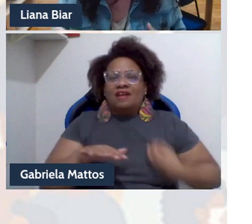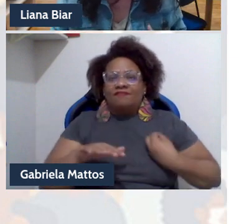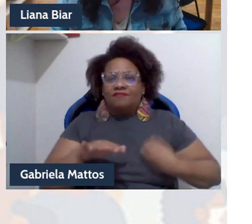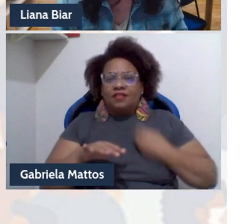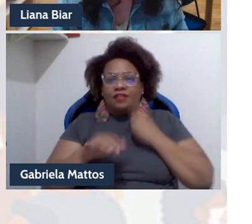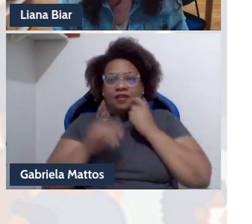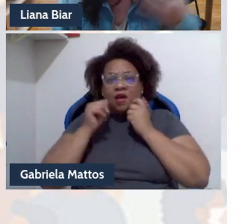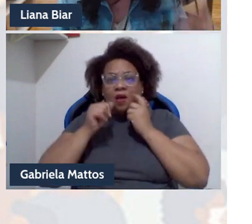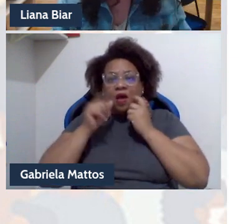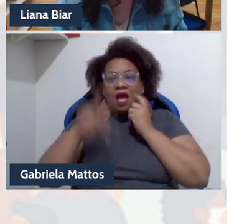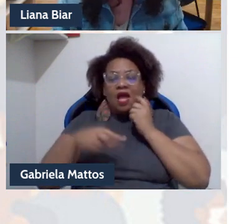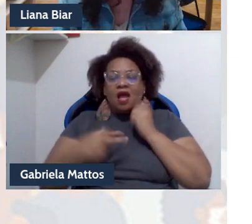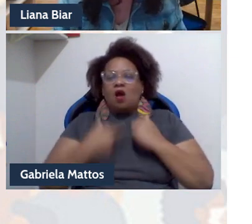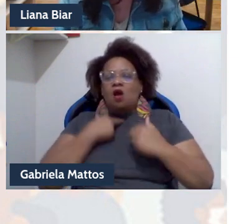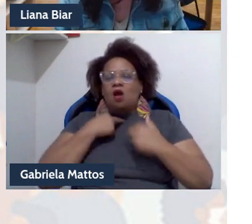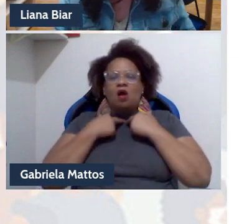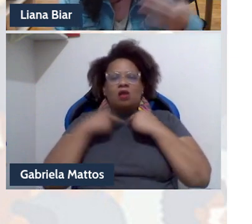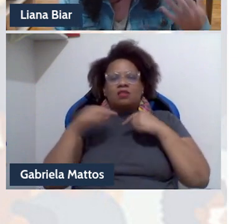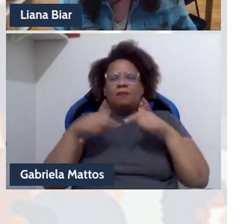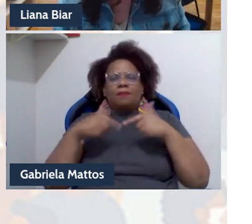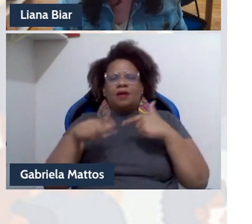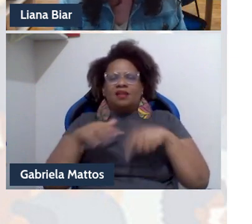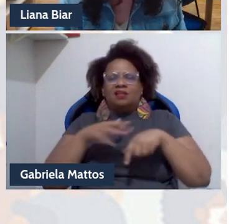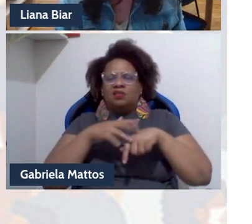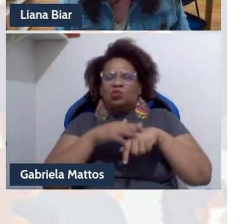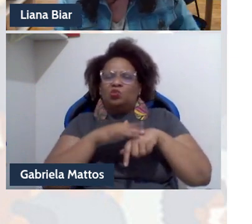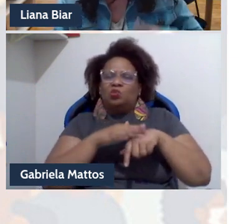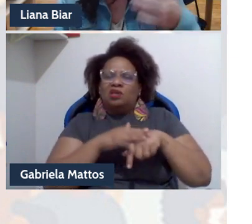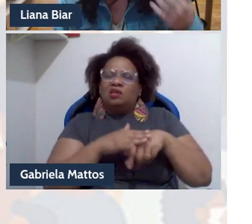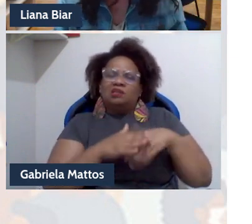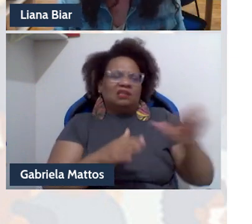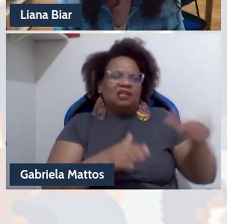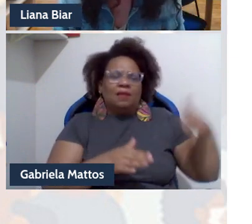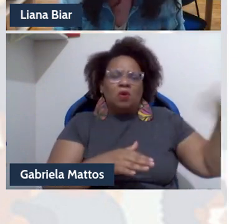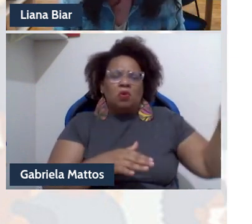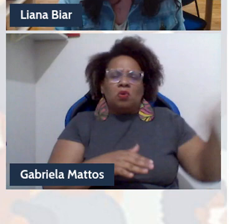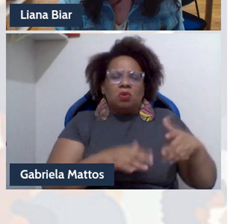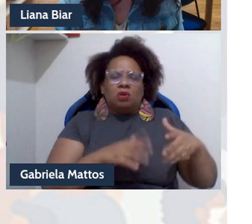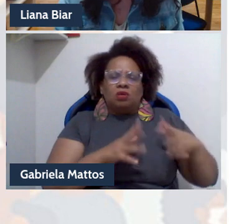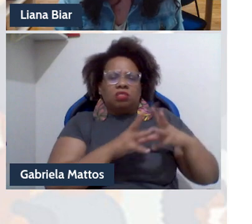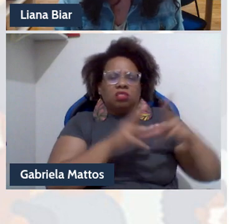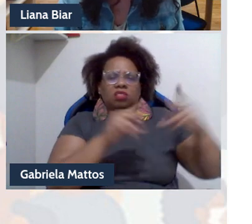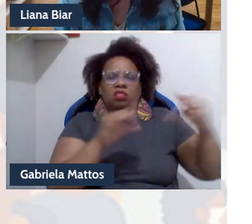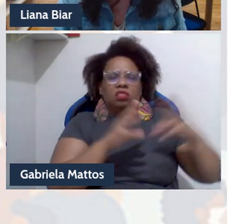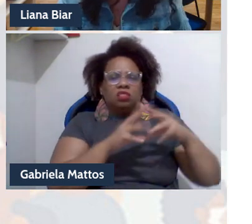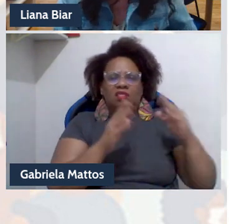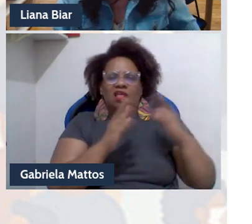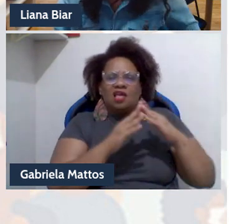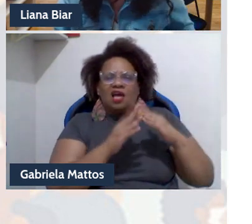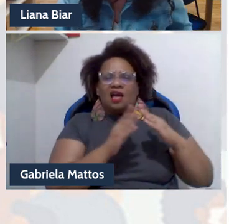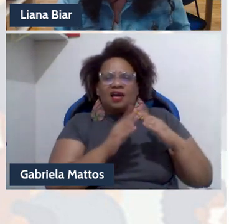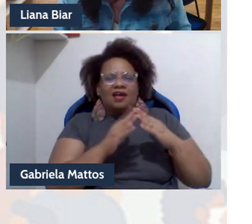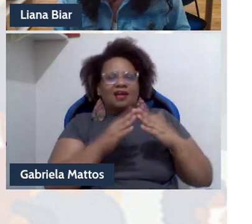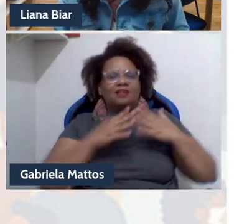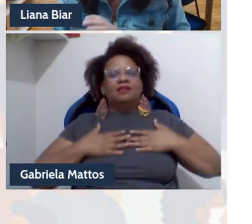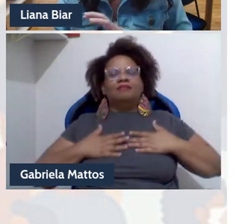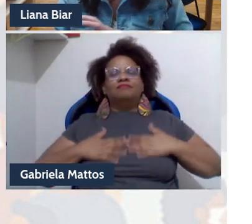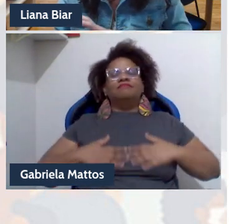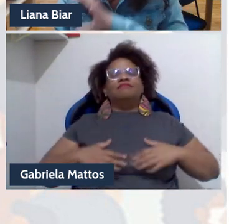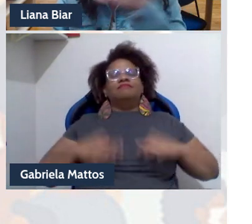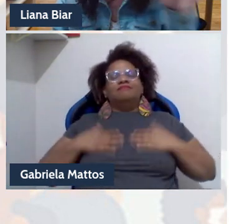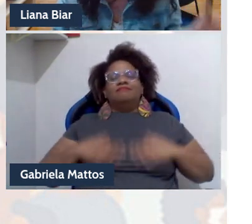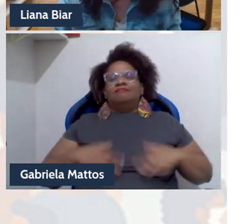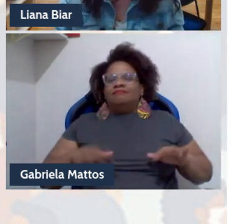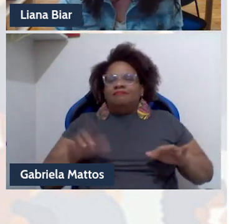trabalho. Né? A doença fica suplantada, a subjetividade desaparece, a casa deixa de ser um espaço de descanso e a